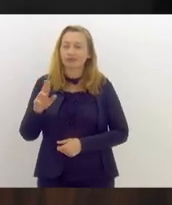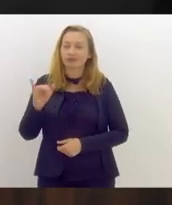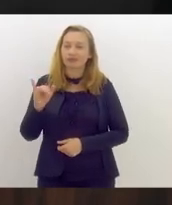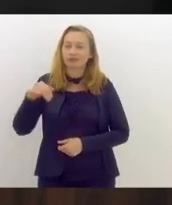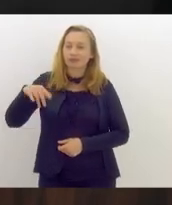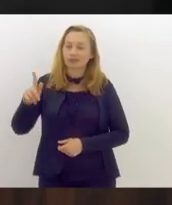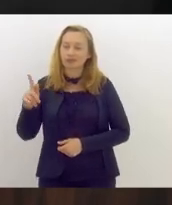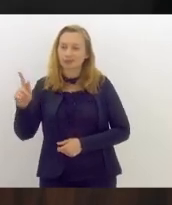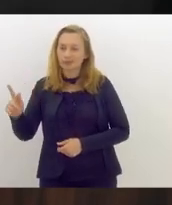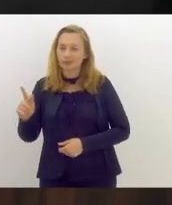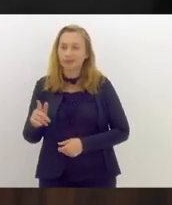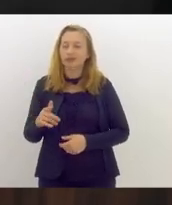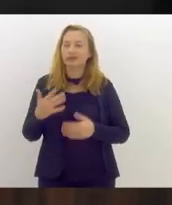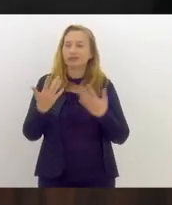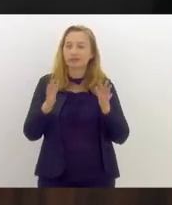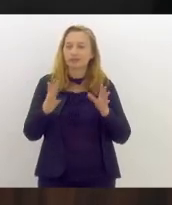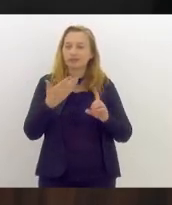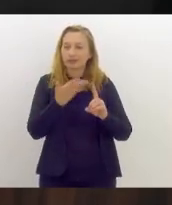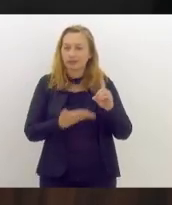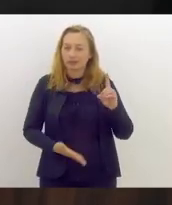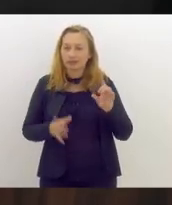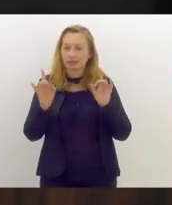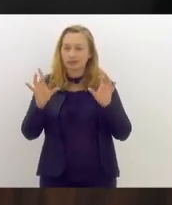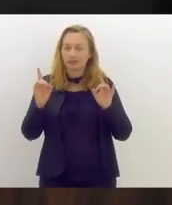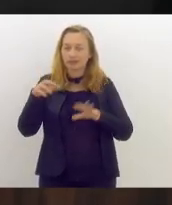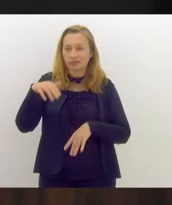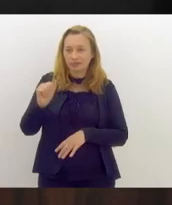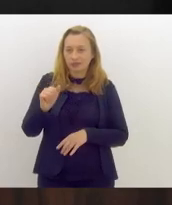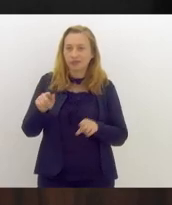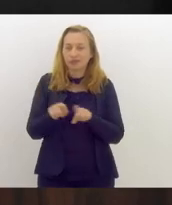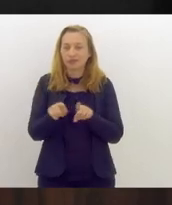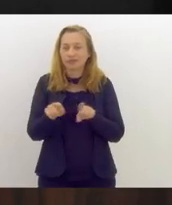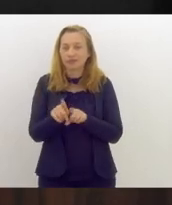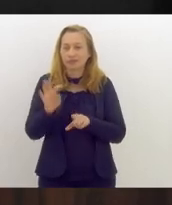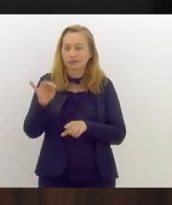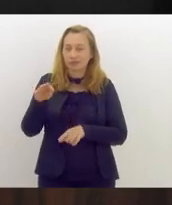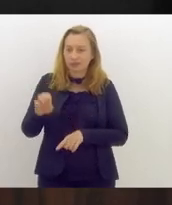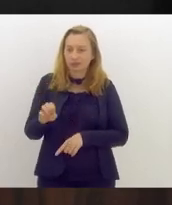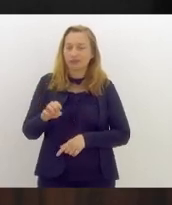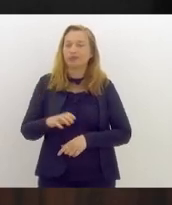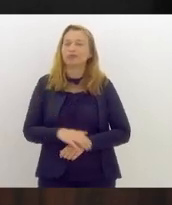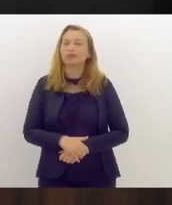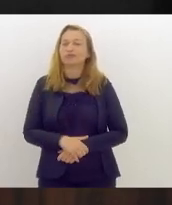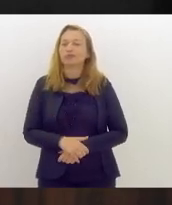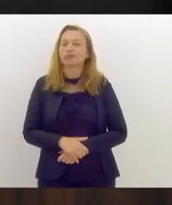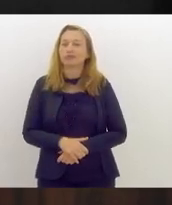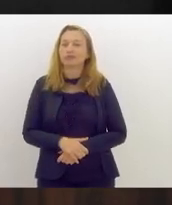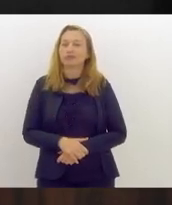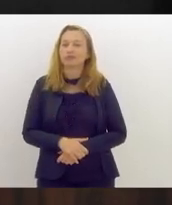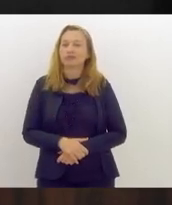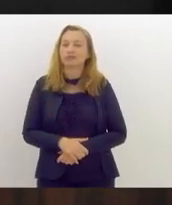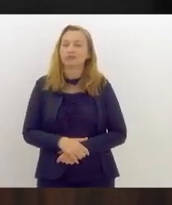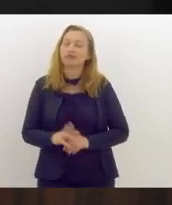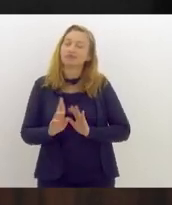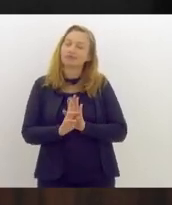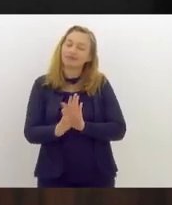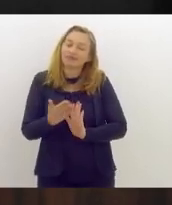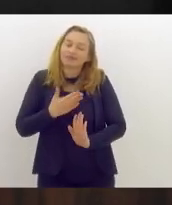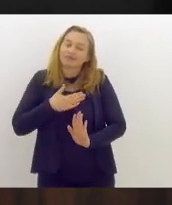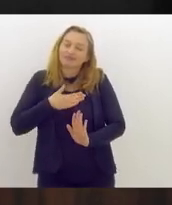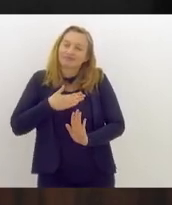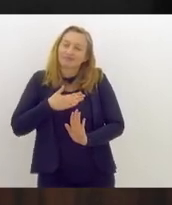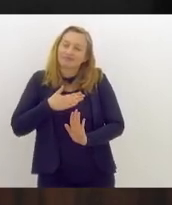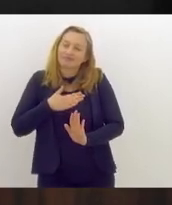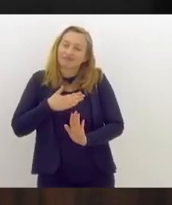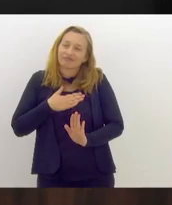uma homenagem especial doutora Ana e a Doutora Fernanda tottenha que é minha representante